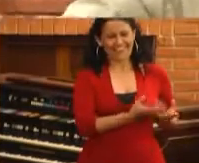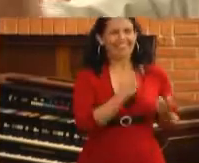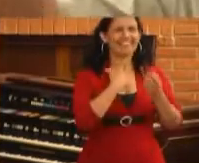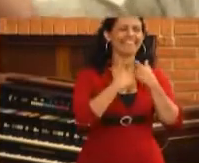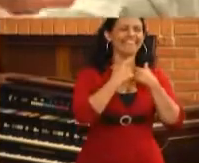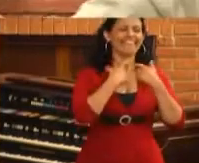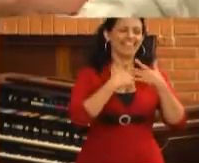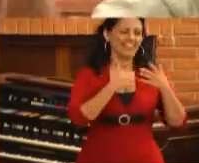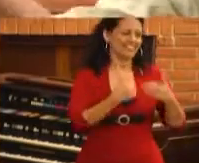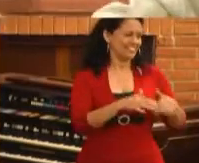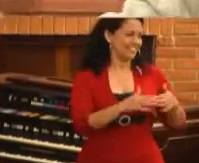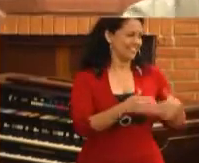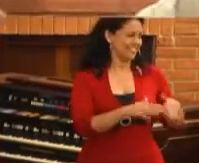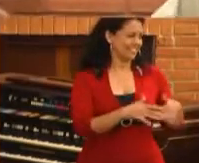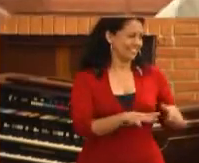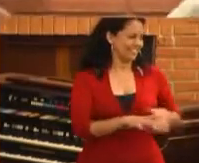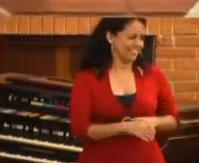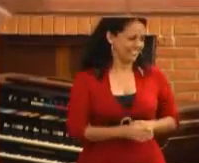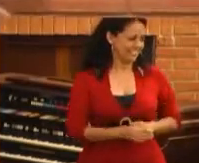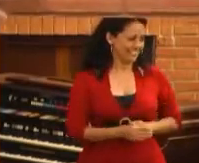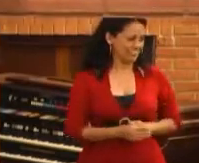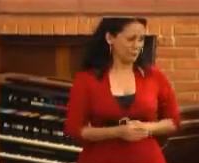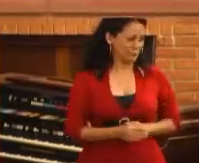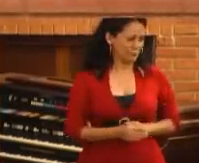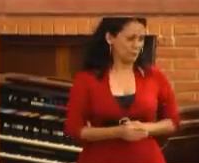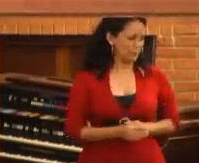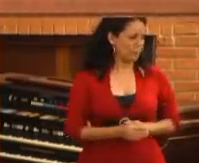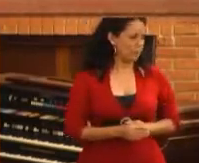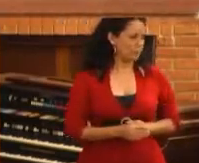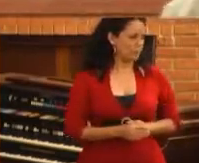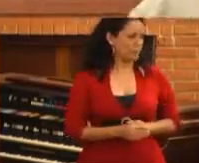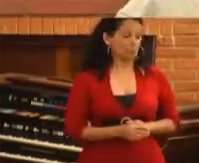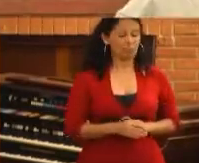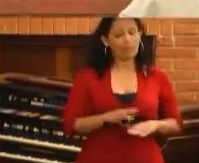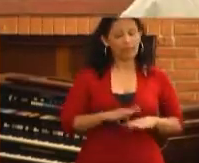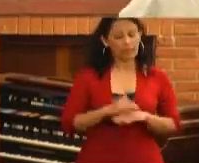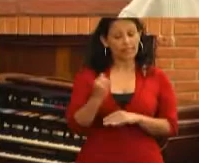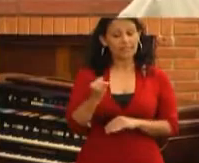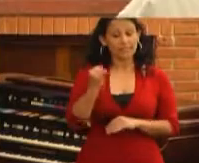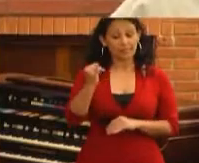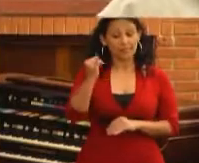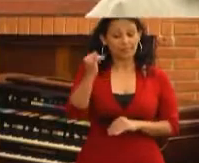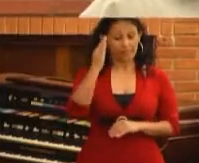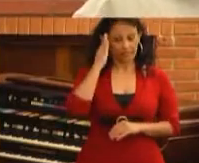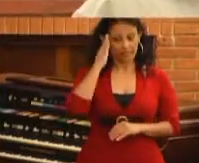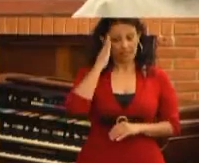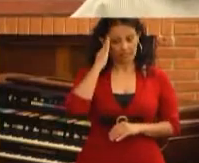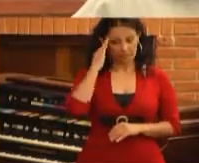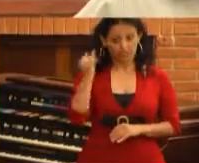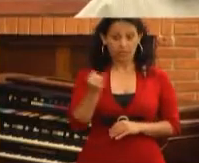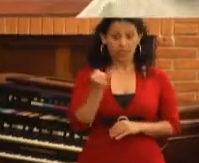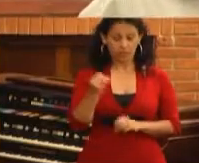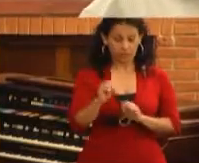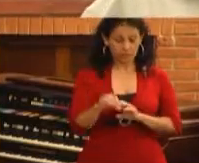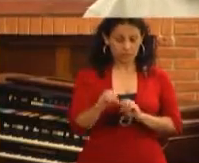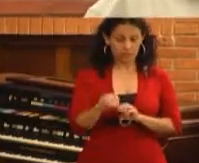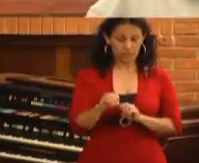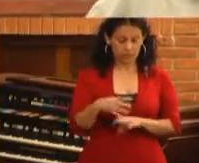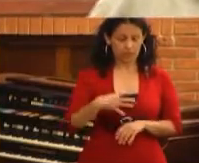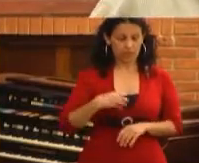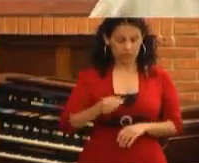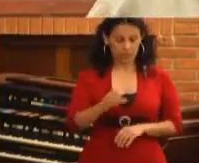cantando. Deixa os meninos cantar aí as bobagens deles. Só uma coisa, irmãozinho, lembre-se de uma coisa: Cristo é a nossa